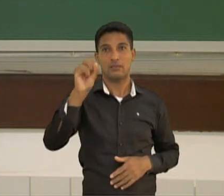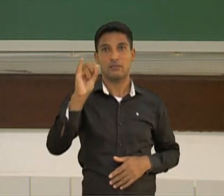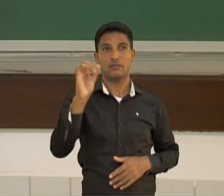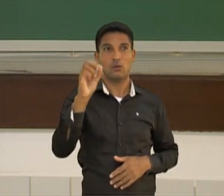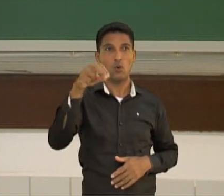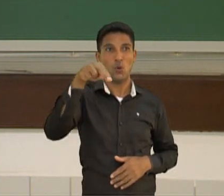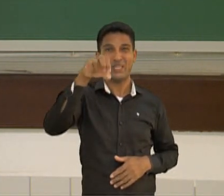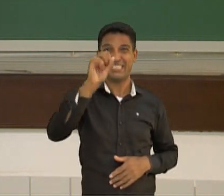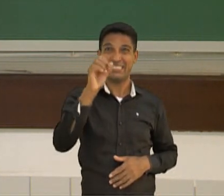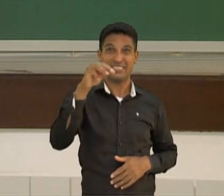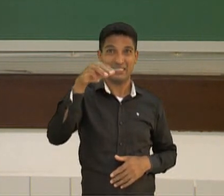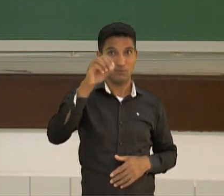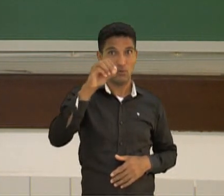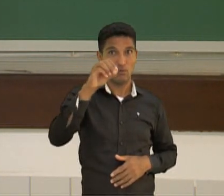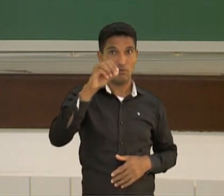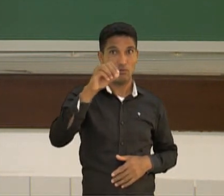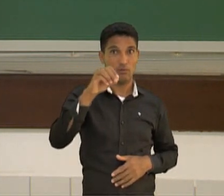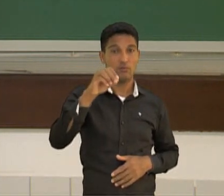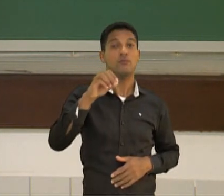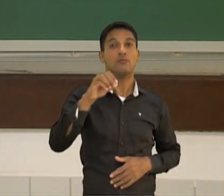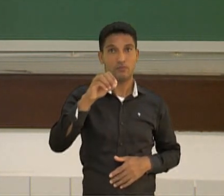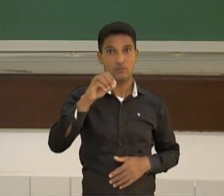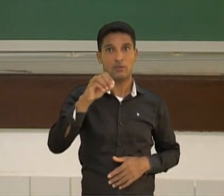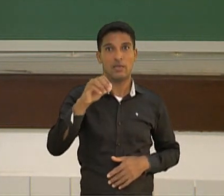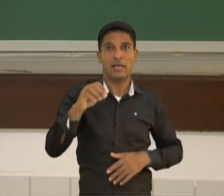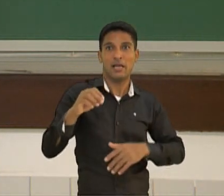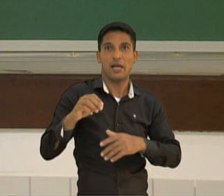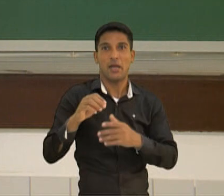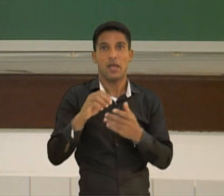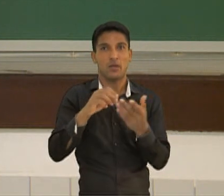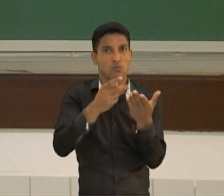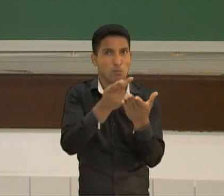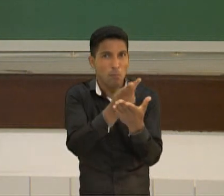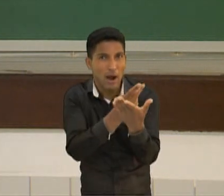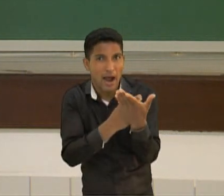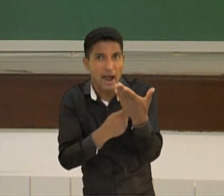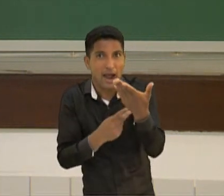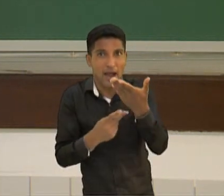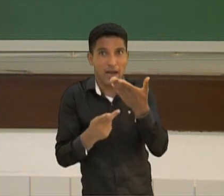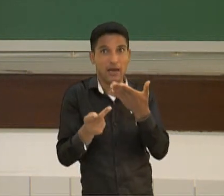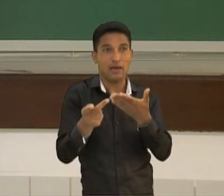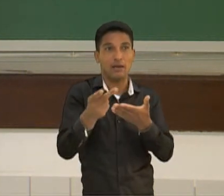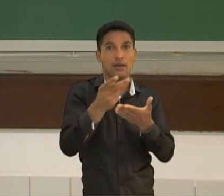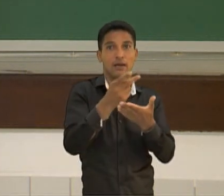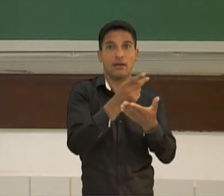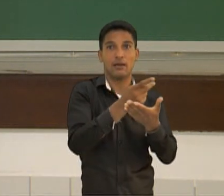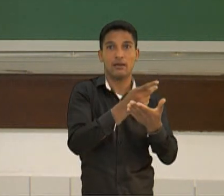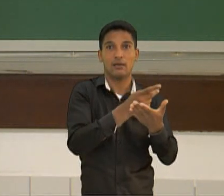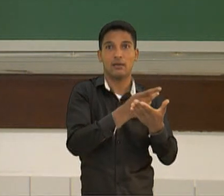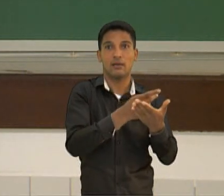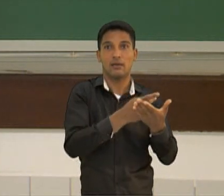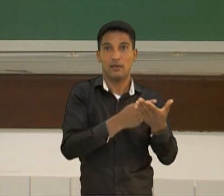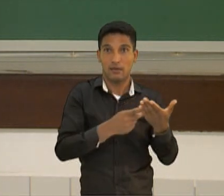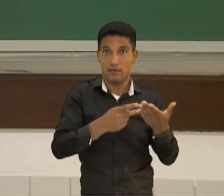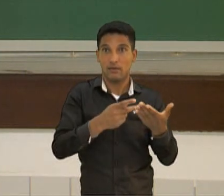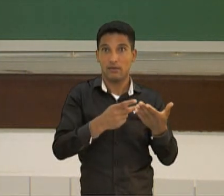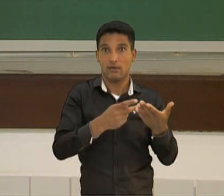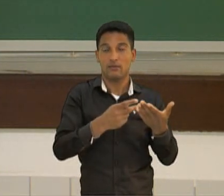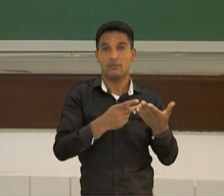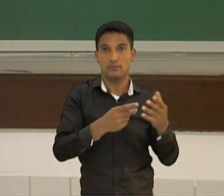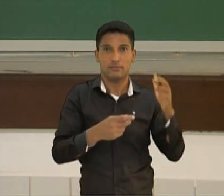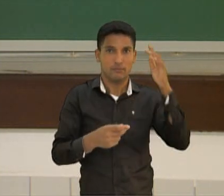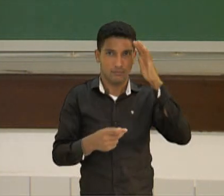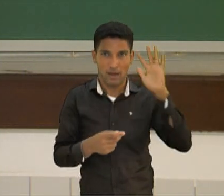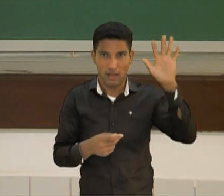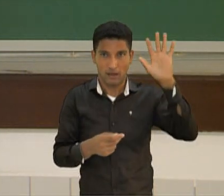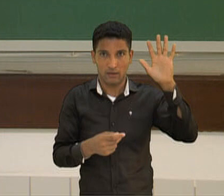né? Os alunos fazem uma fotografia ou fazem uma fotografia com pintura, né? Essa